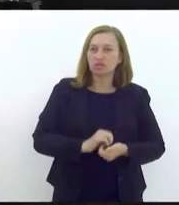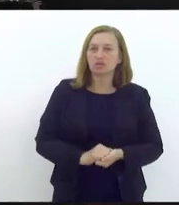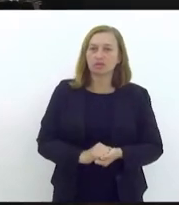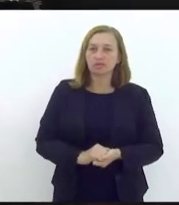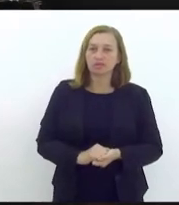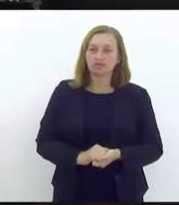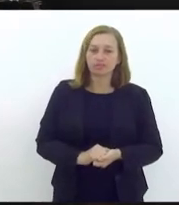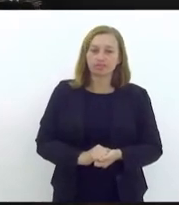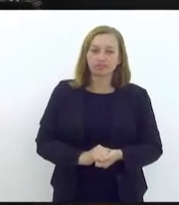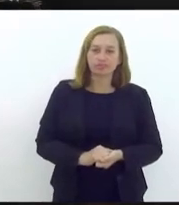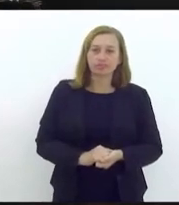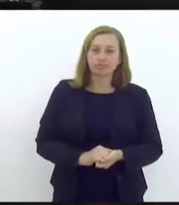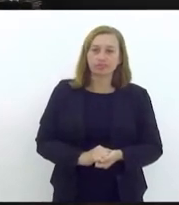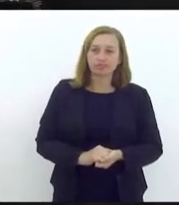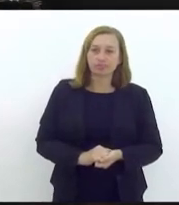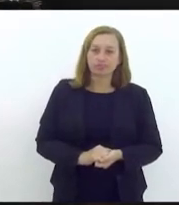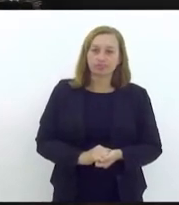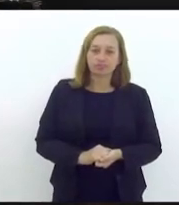comissões